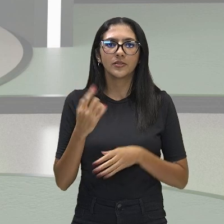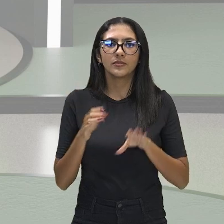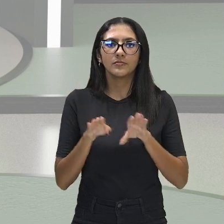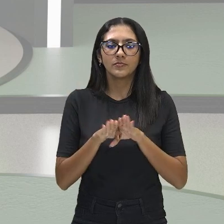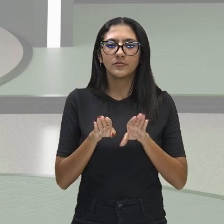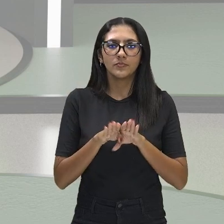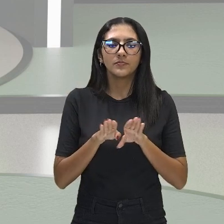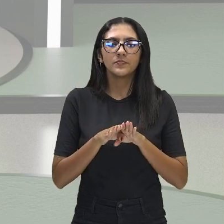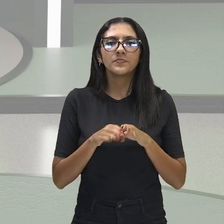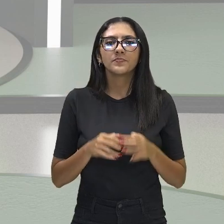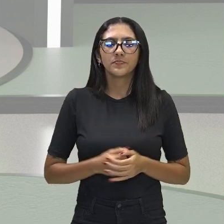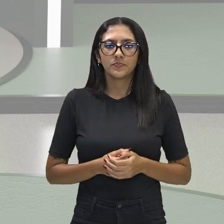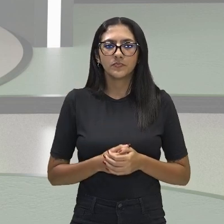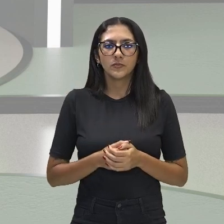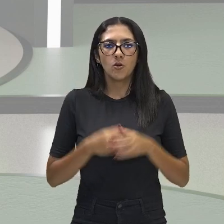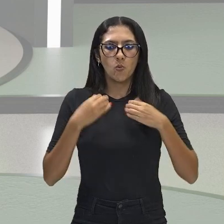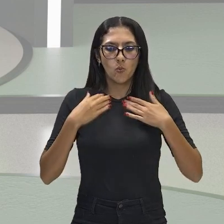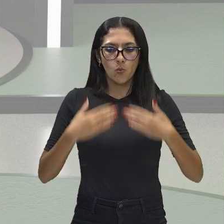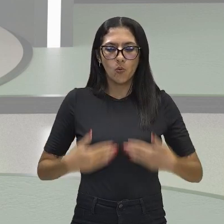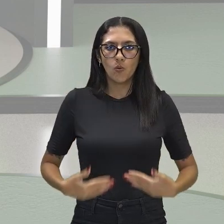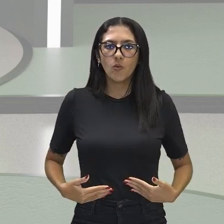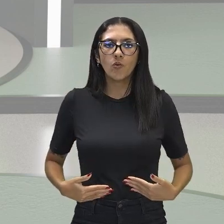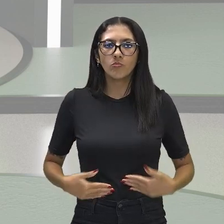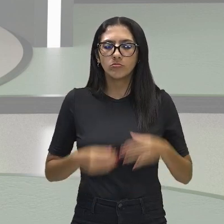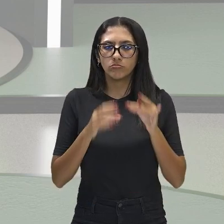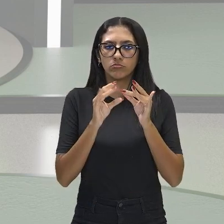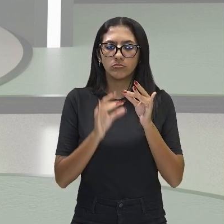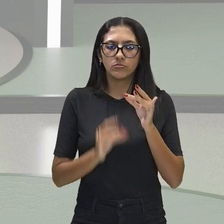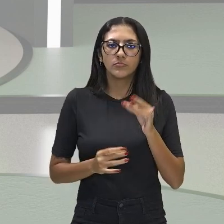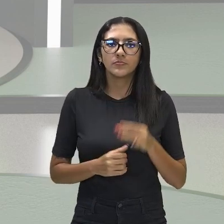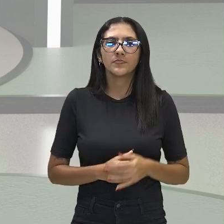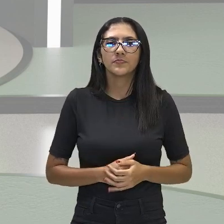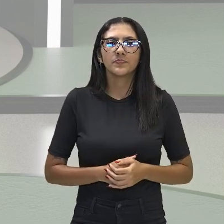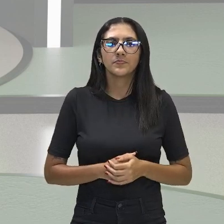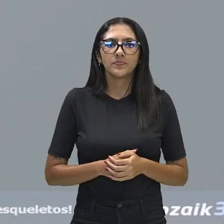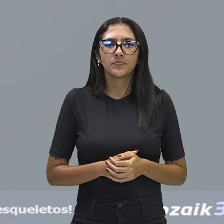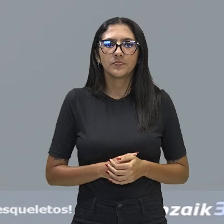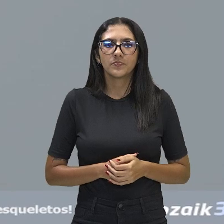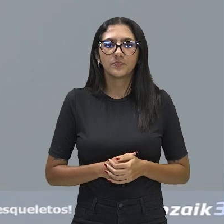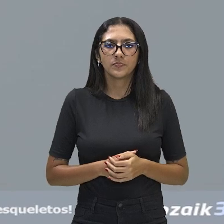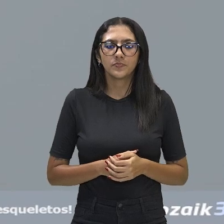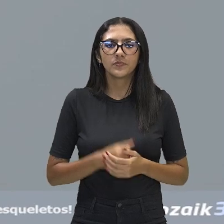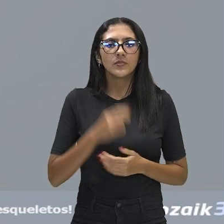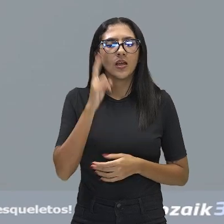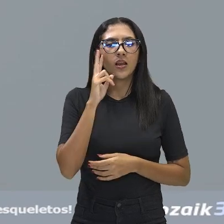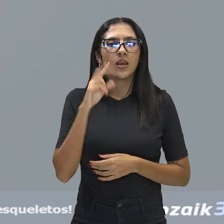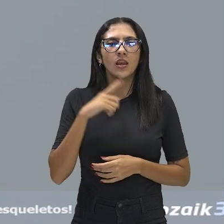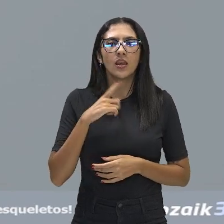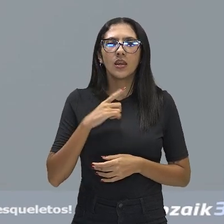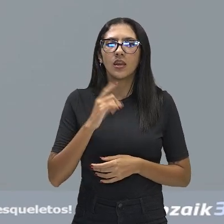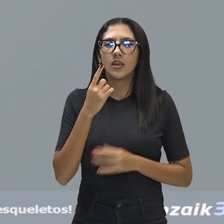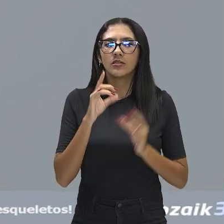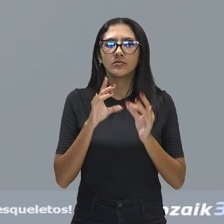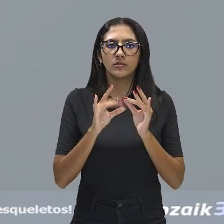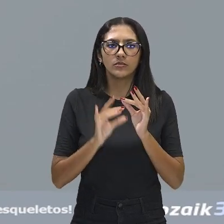nosso esqueleto. Como foi dito, uma das funções do nosso esqueleto é